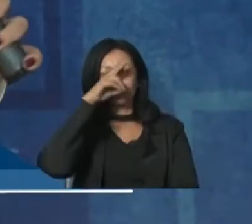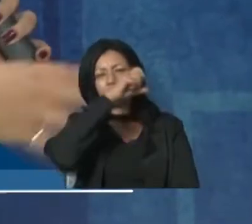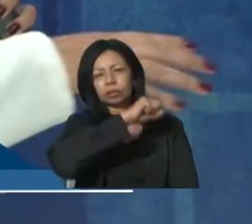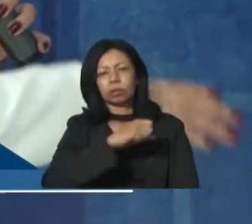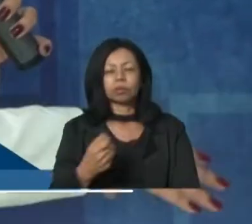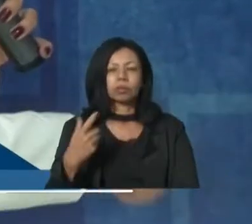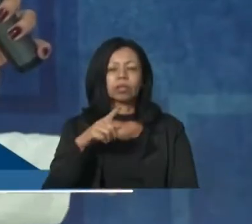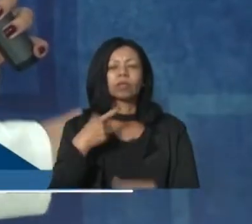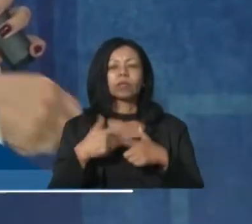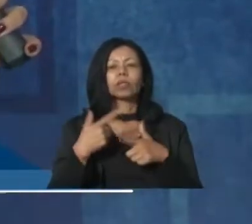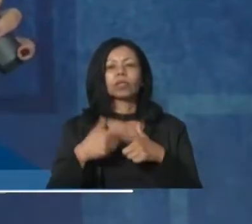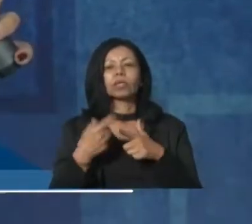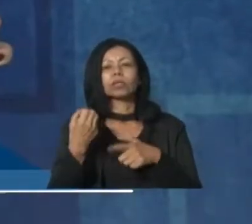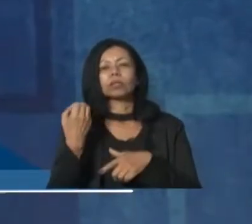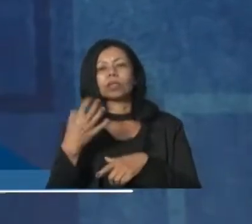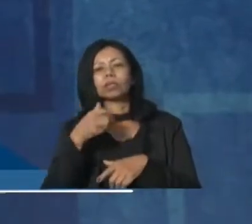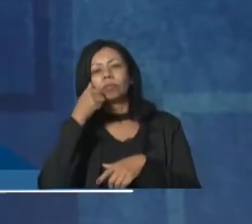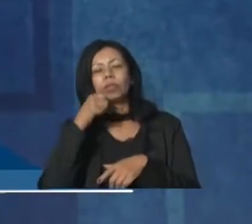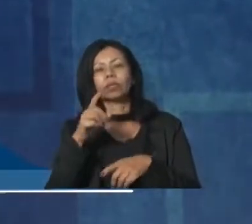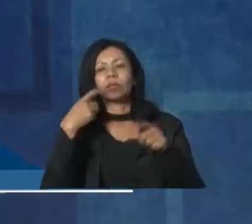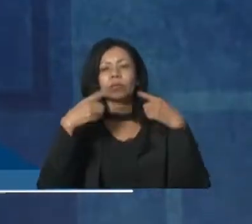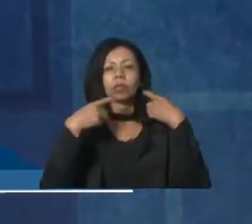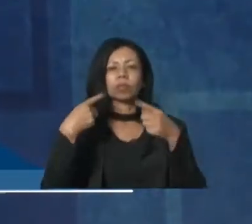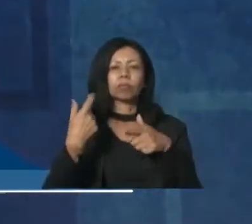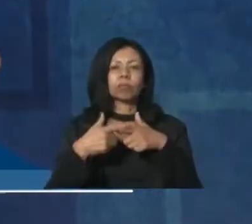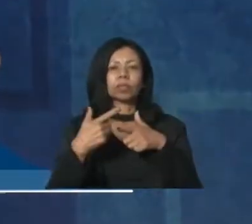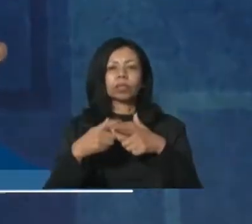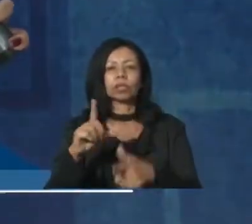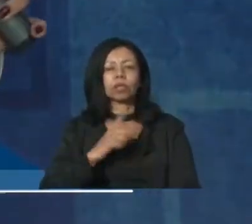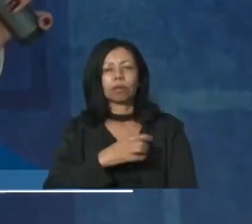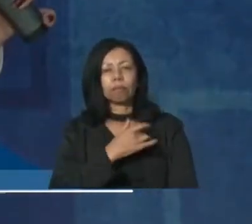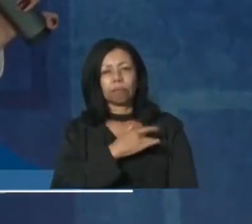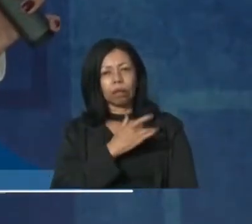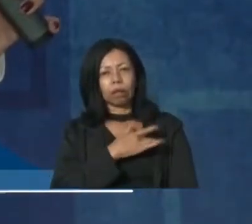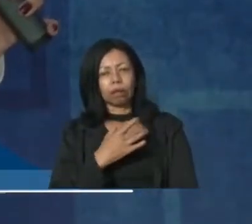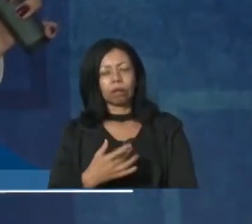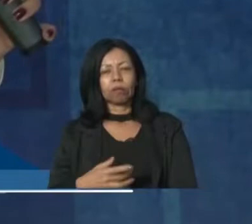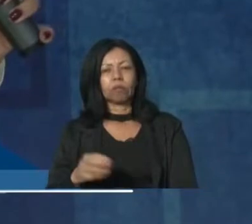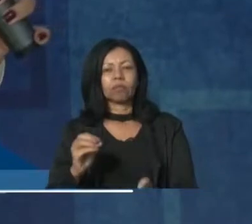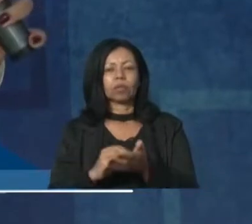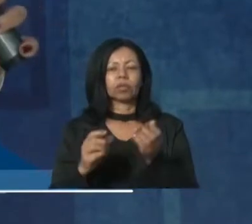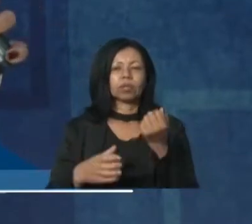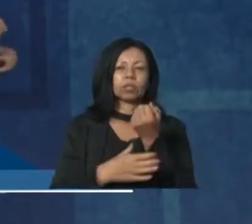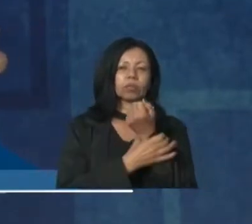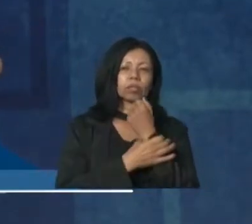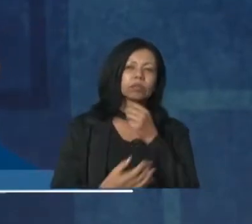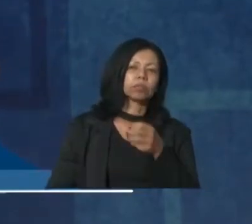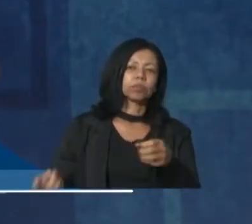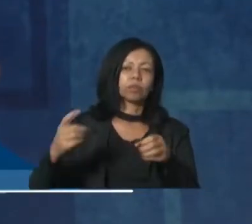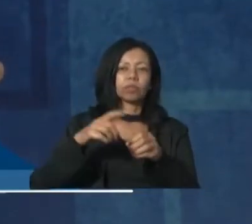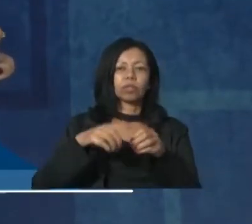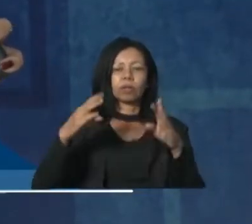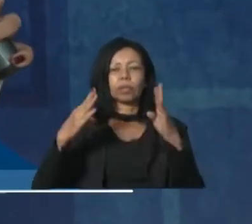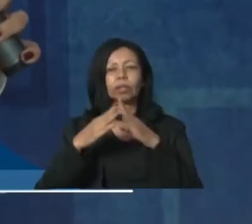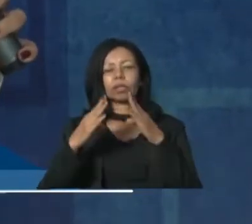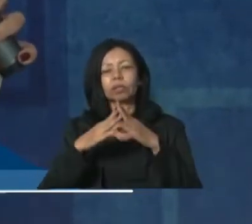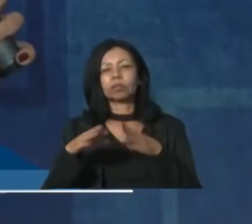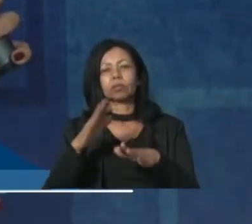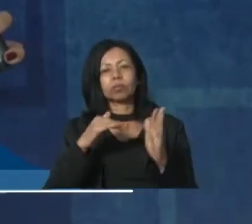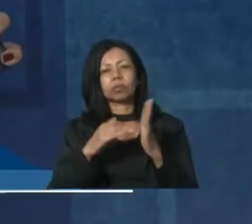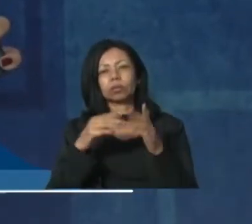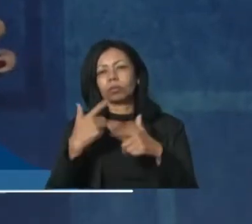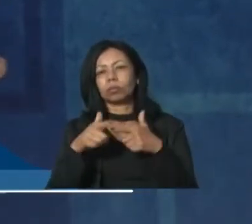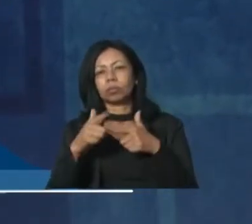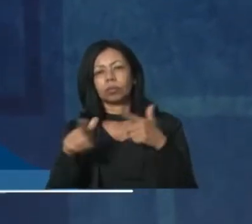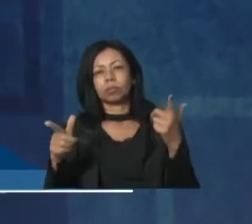rede, porque muitas vezes a mulher não denuncia por medo, por insegurança, porque ela vai voltar para casa. Então, tudo isso conta muito. A nossa cidade